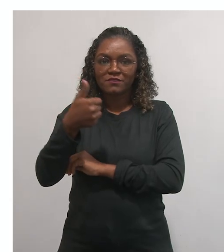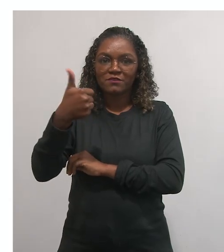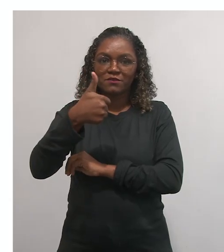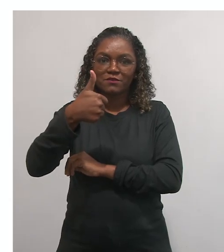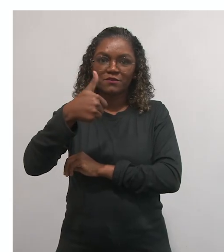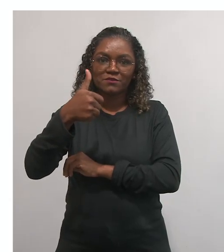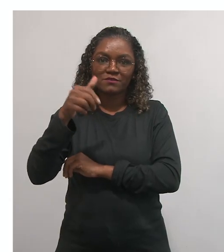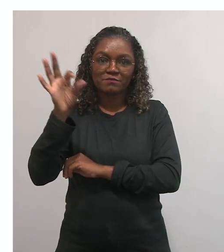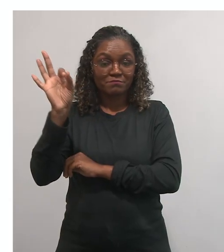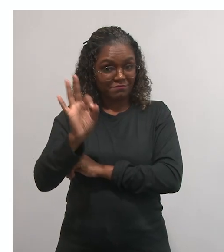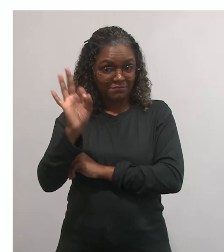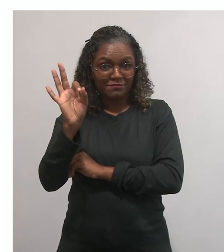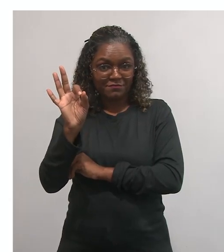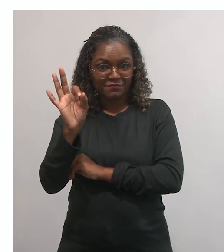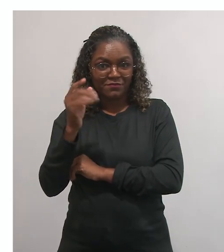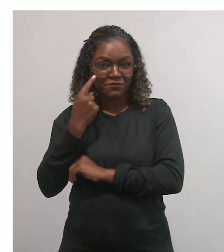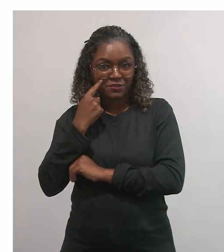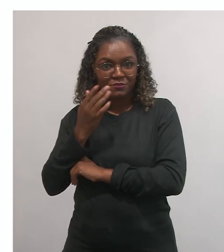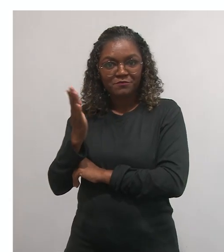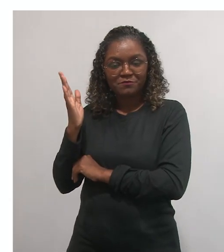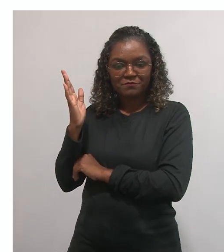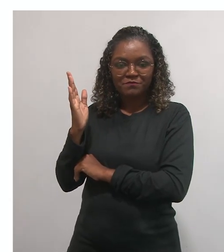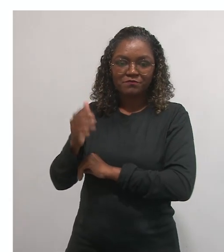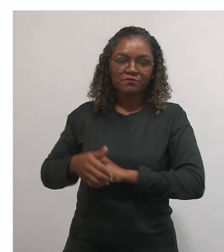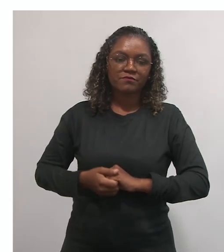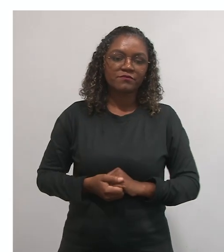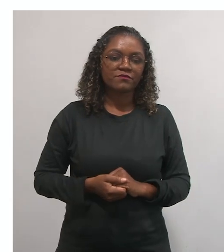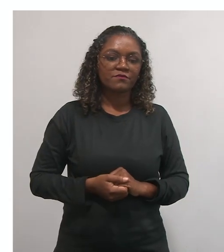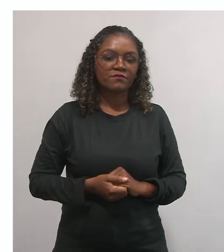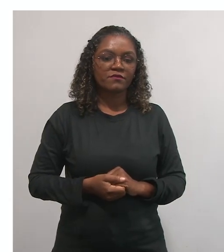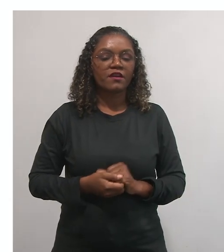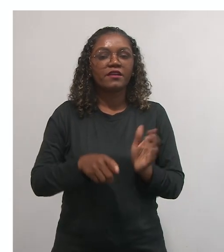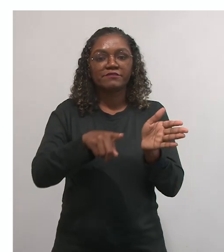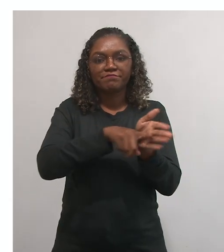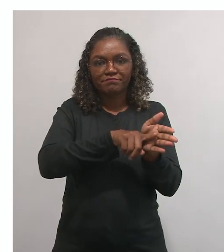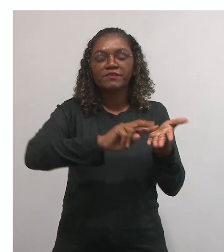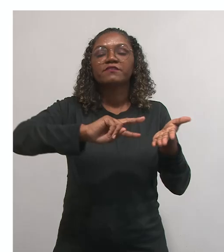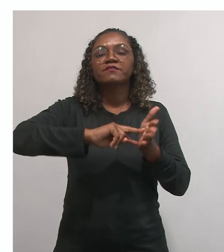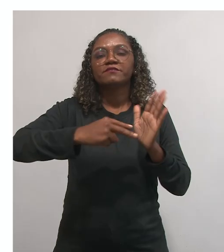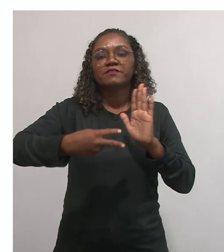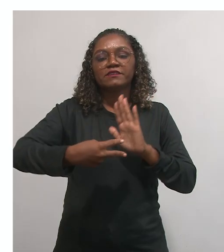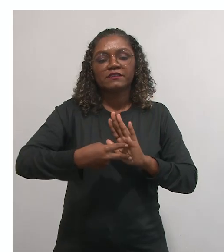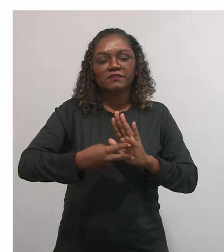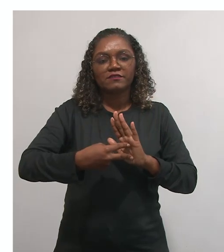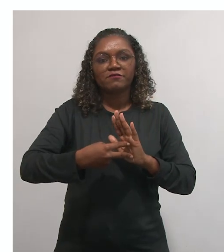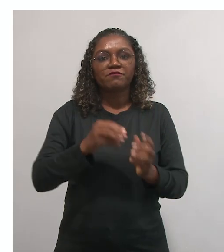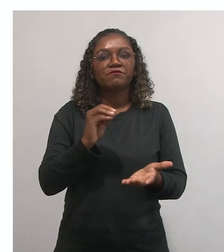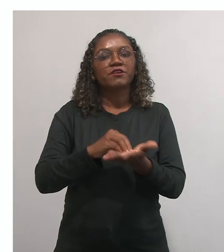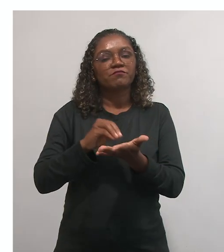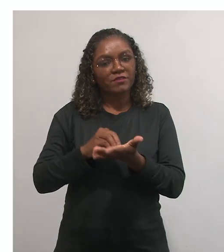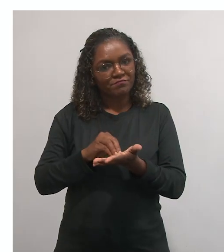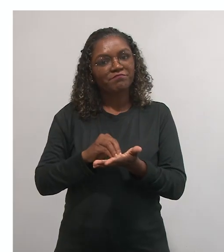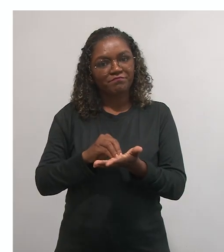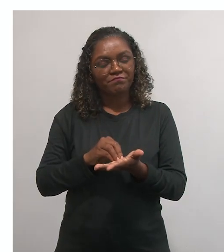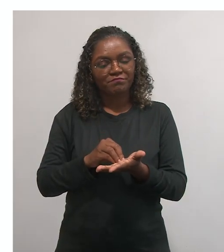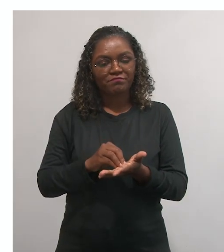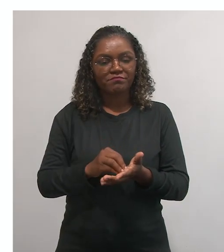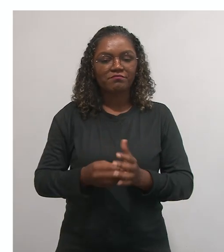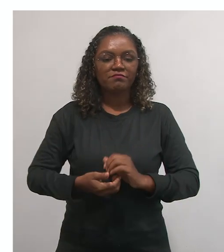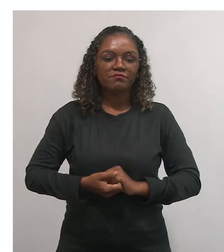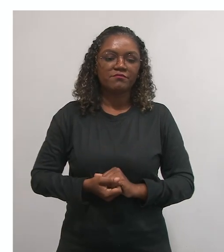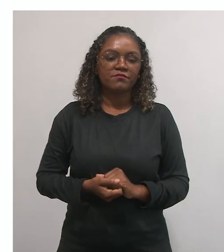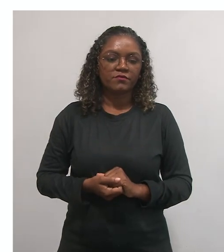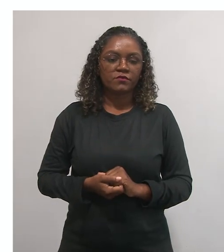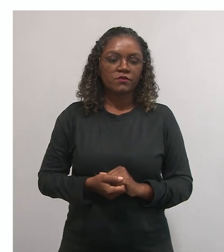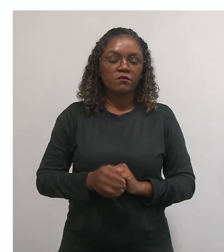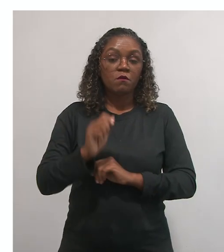deu uma que é o pão Big Brother ele deu uma margem negativa já o pão italiano Isso é